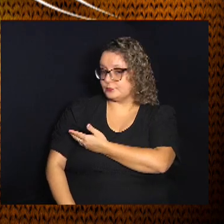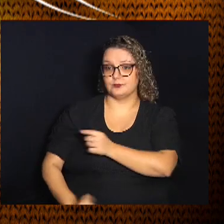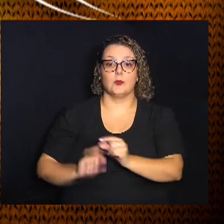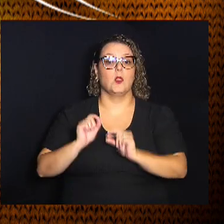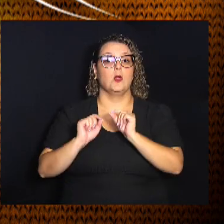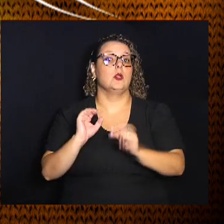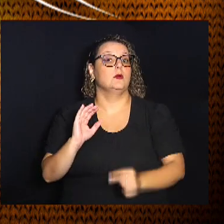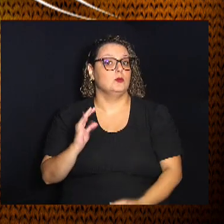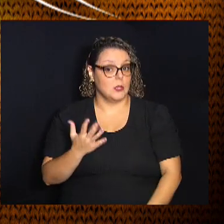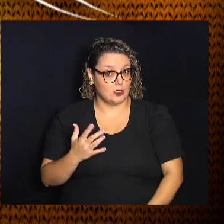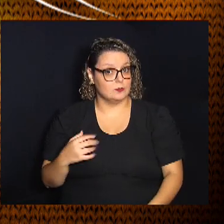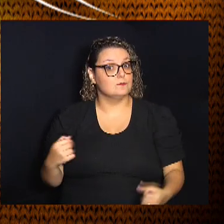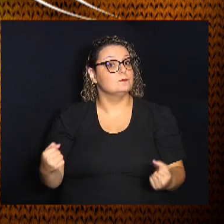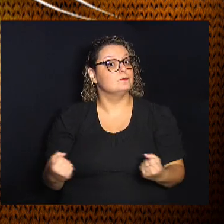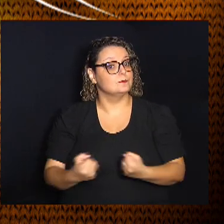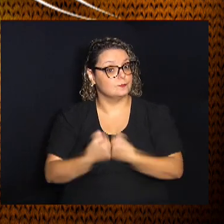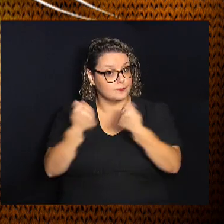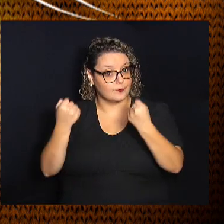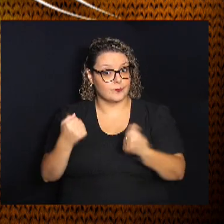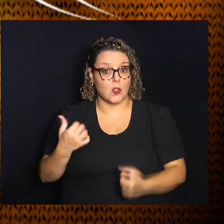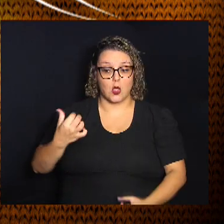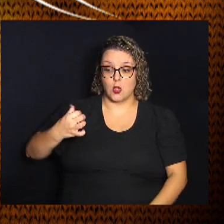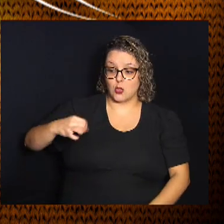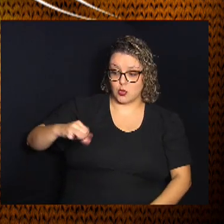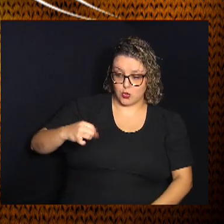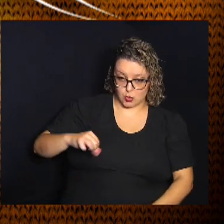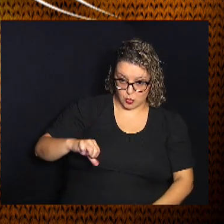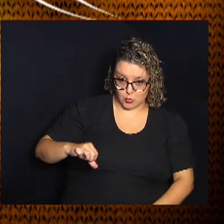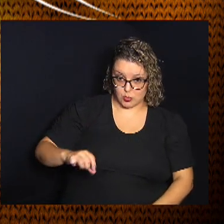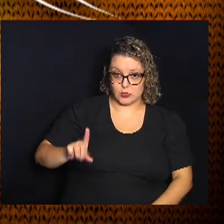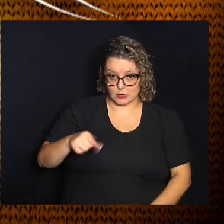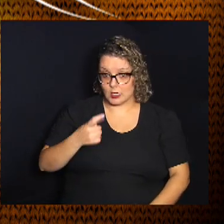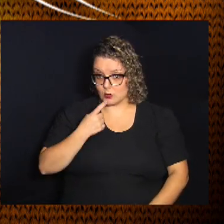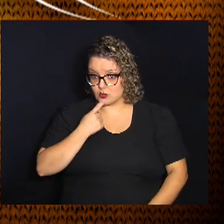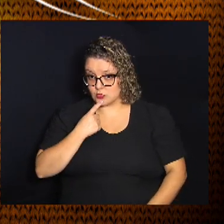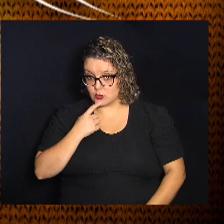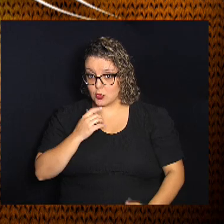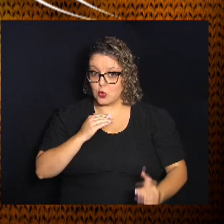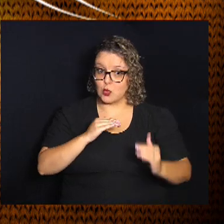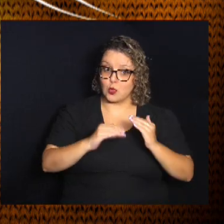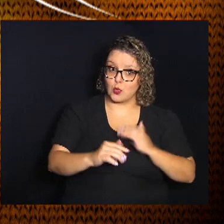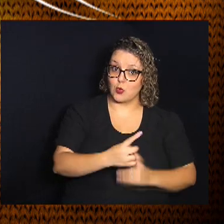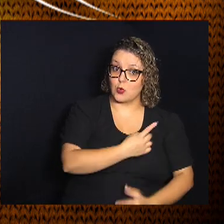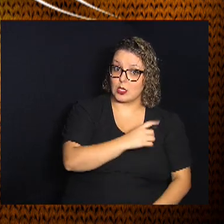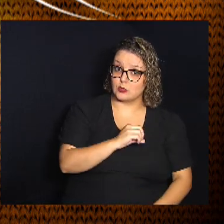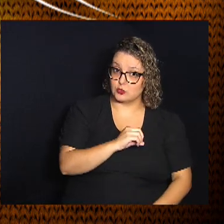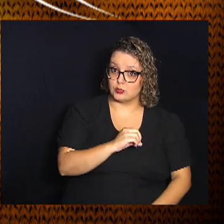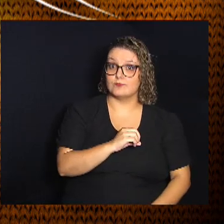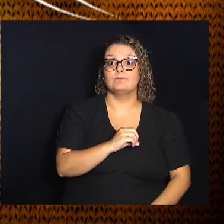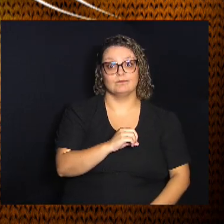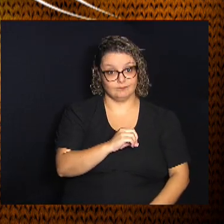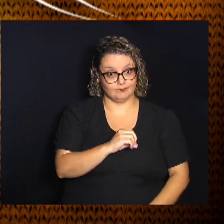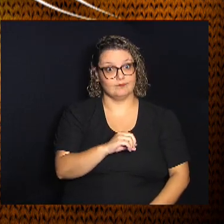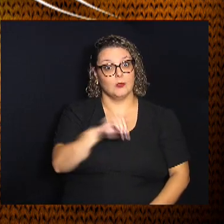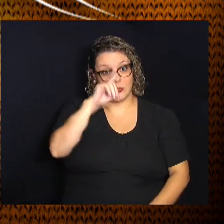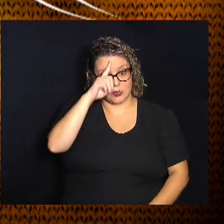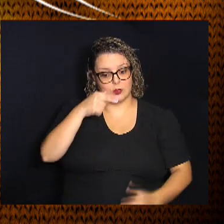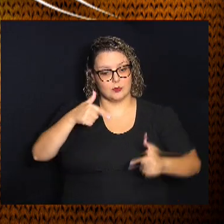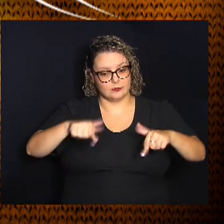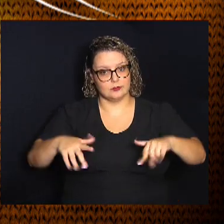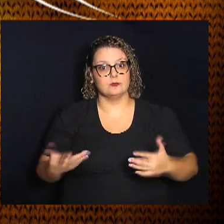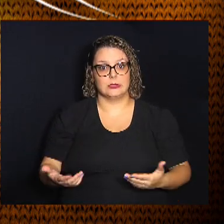viu? É o duelo do 9º colocado, os campineiros, contra o 10º colocado, os donos da casa, partida